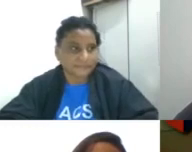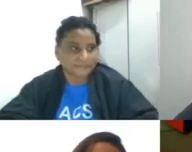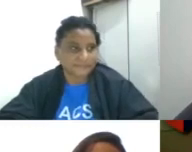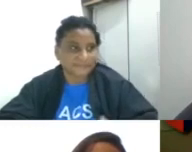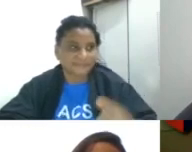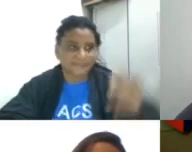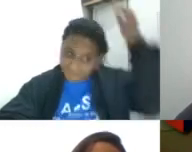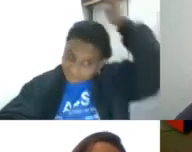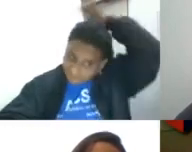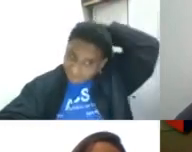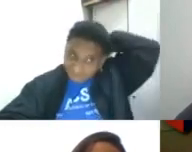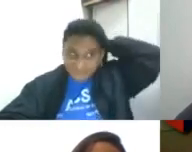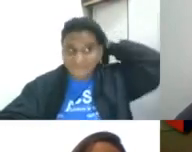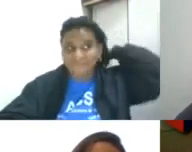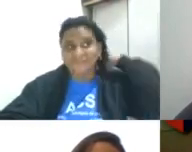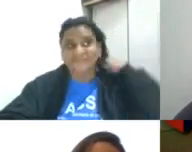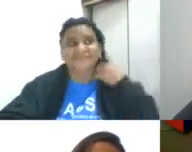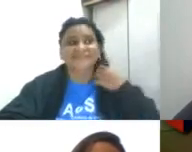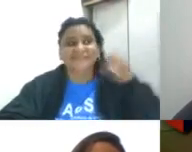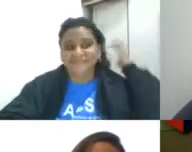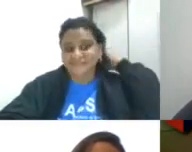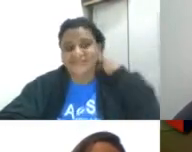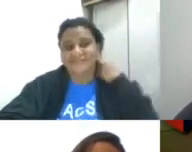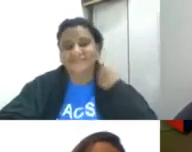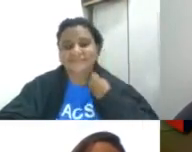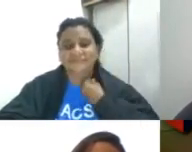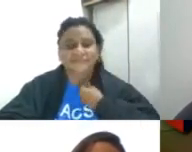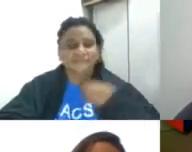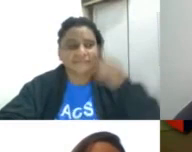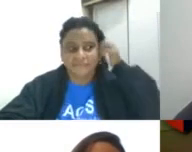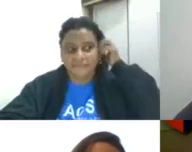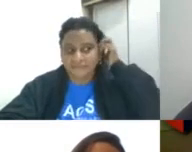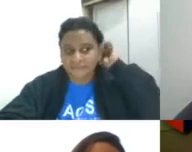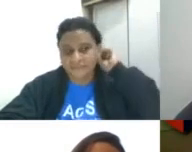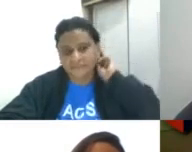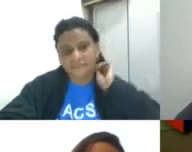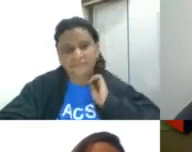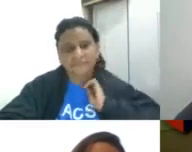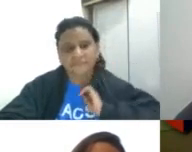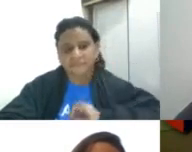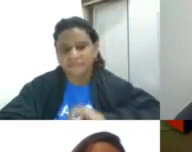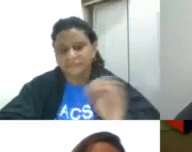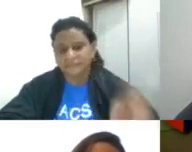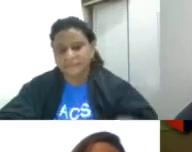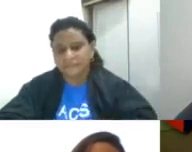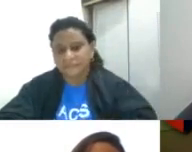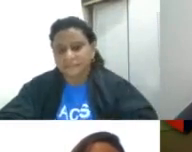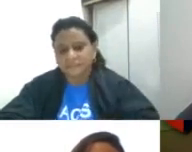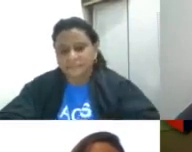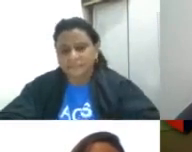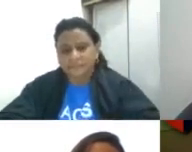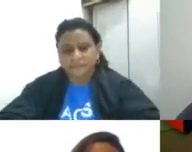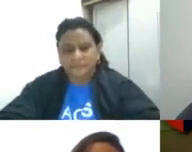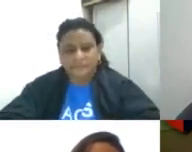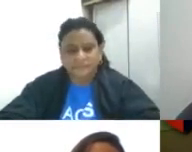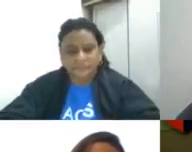escarro ele é um teste de alta sensibilidade e que pode dar esse diagnóstico para o paciente em tempo menor em até duas horas e a média do tempo